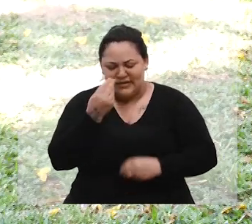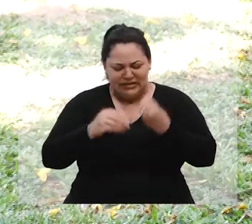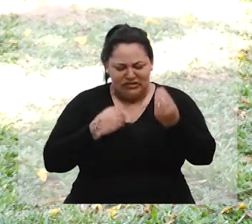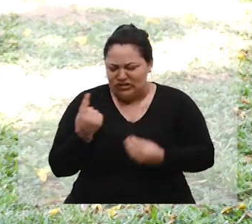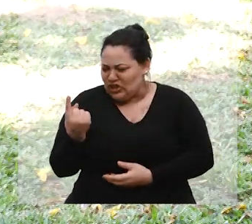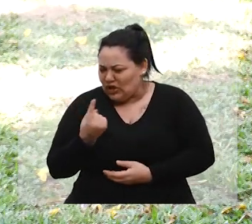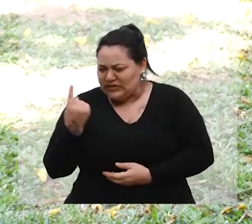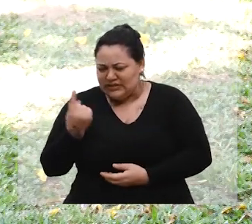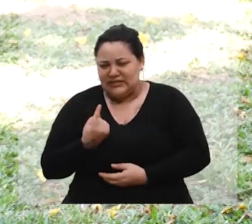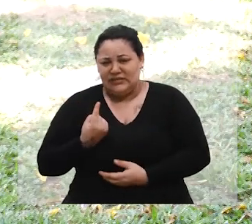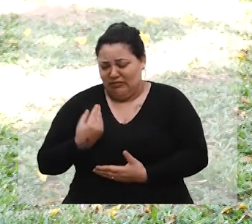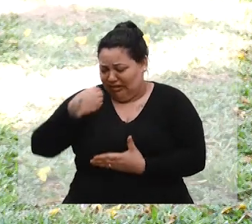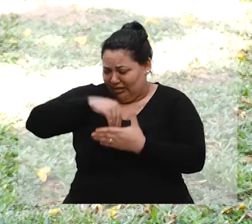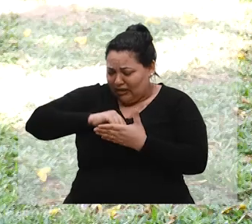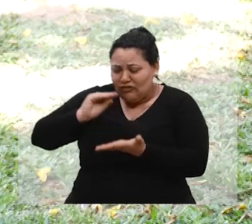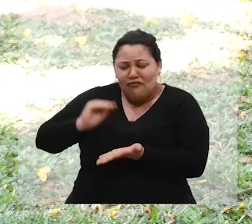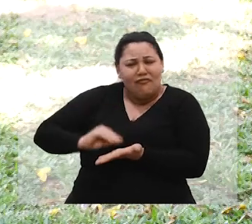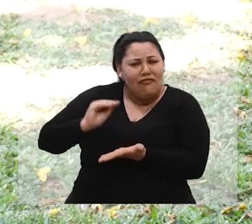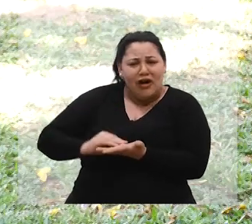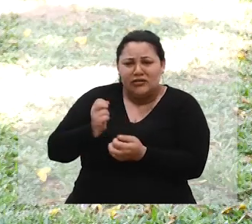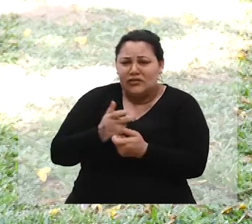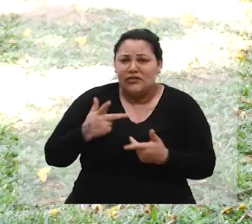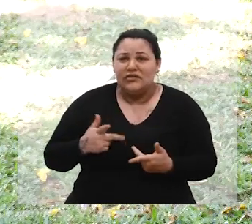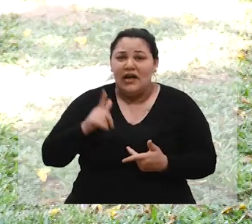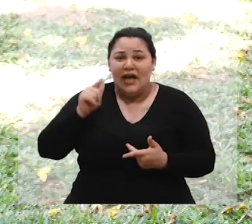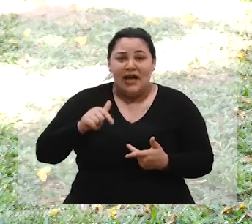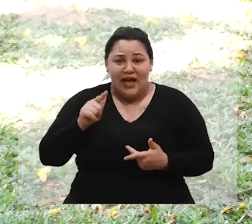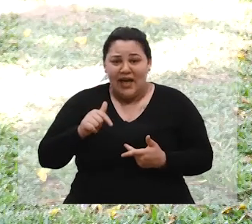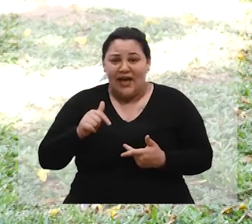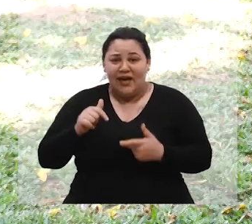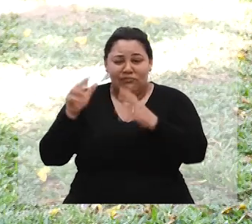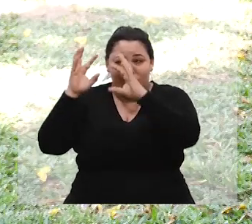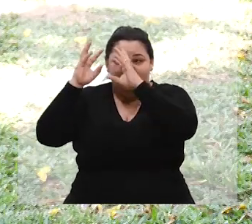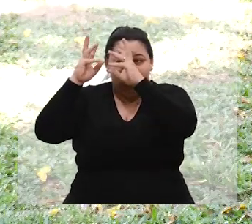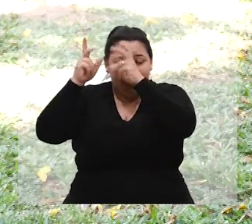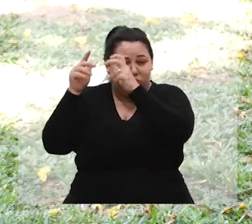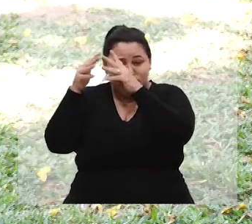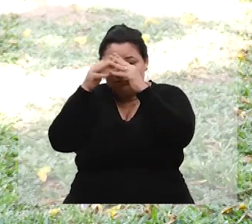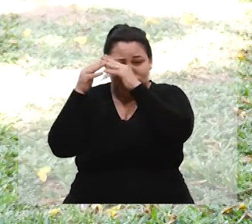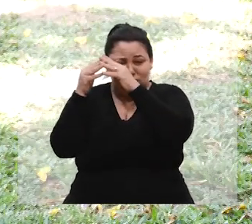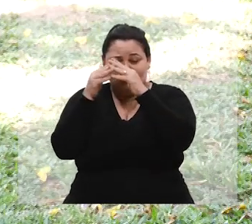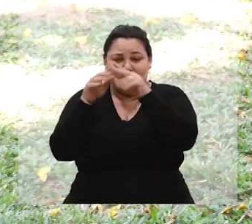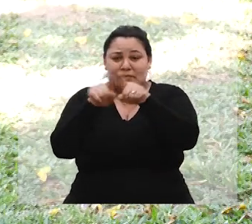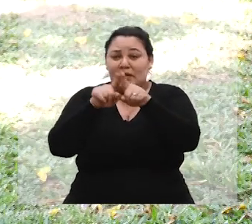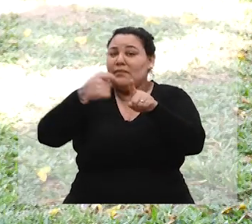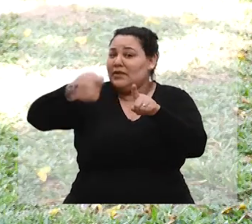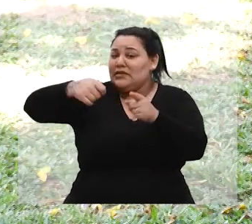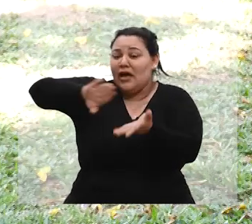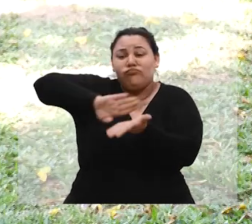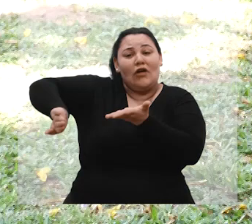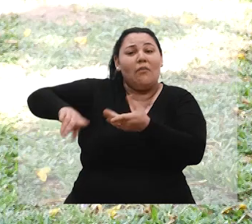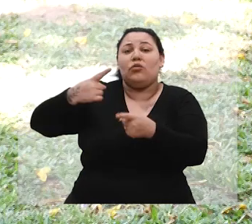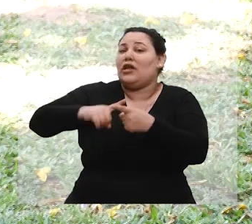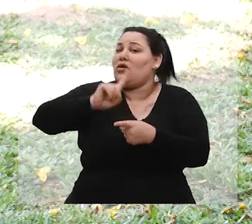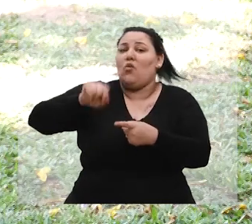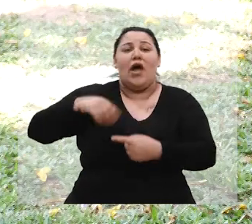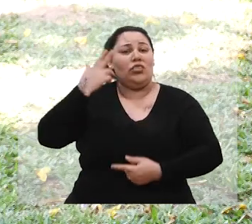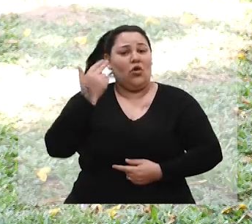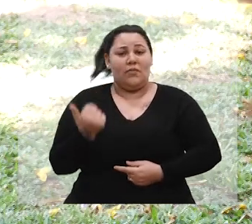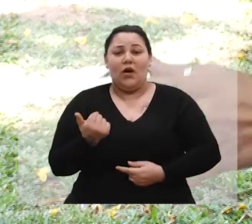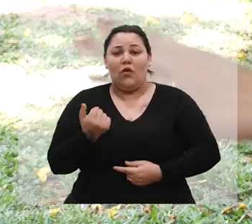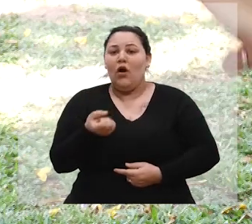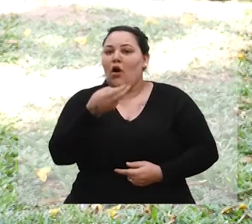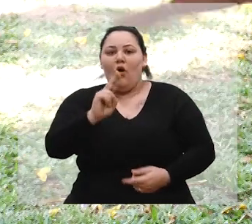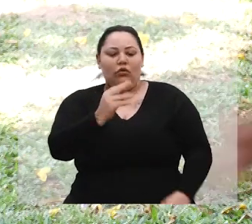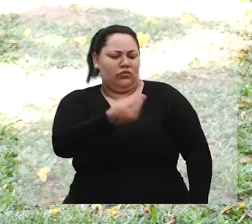transtornos, e isso é um problema, você precisa eliminar, você está doente, você precisa eliminar da sua vida, porque isso não é normal, ou